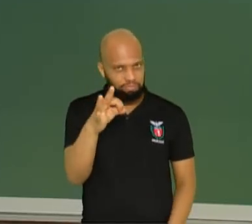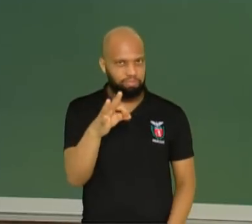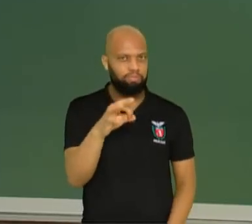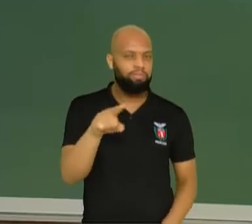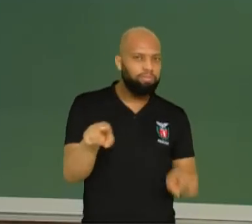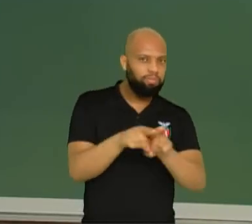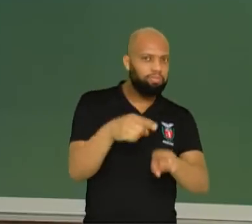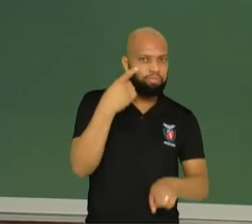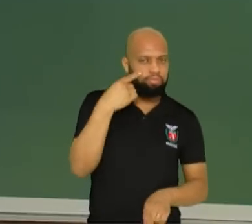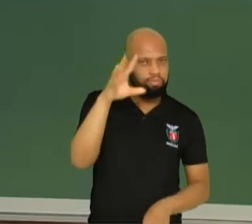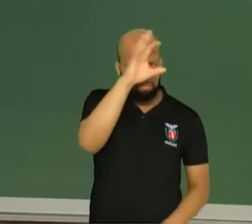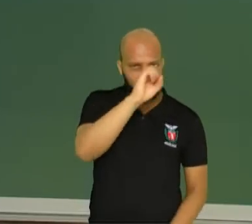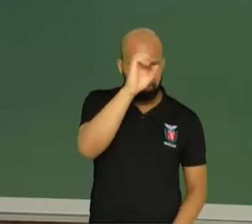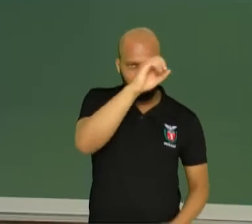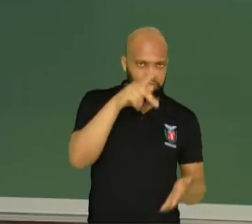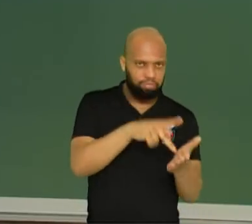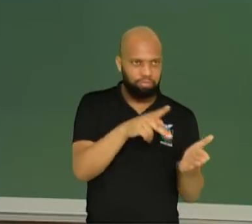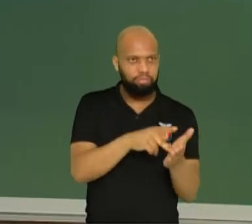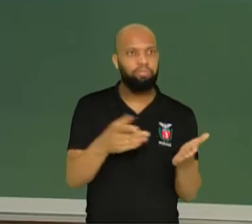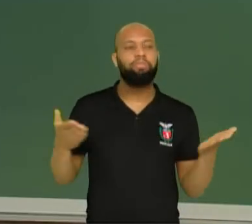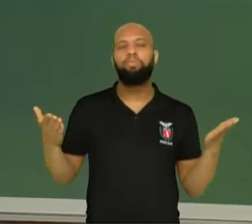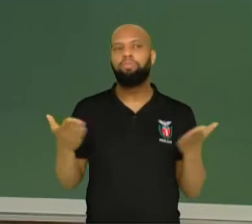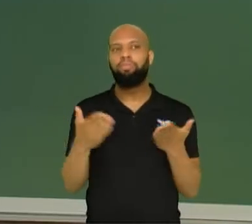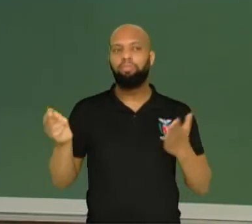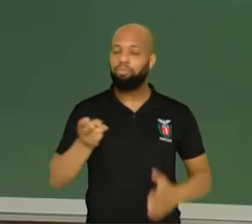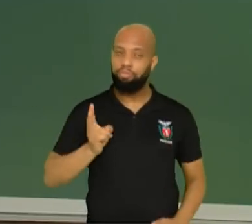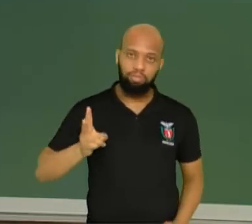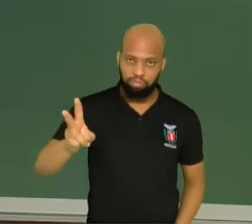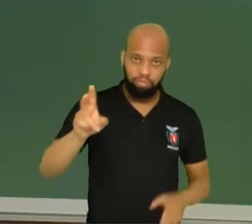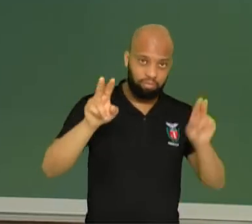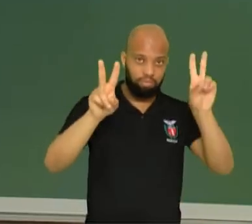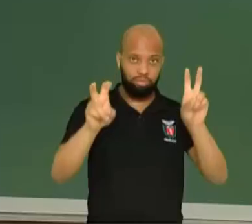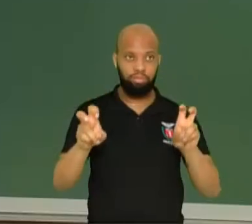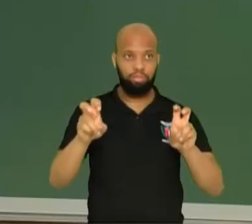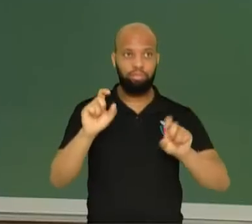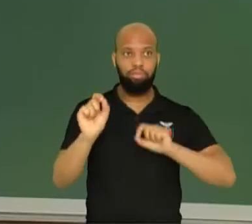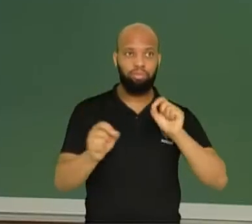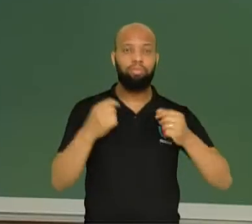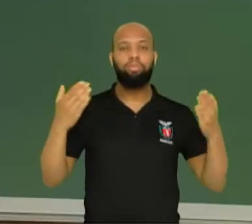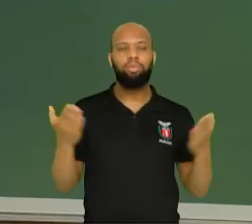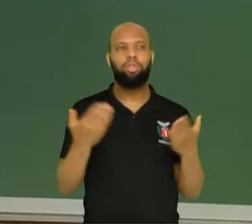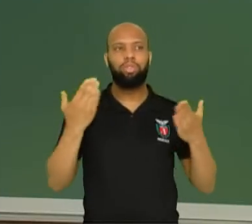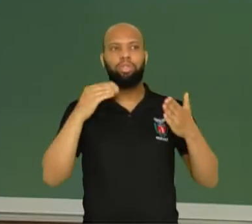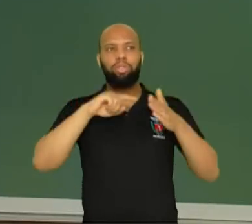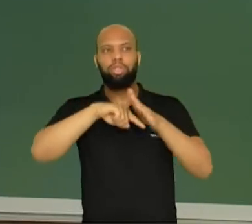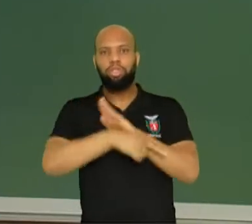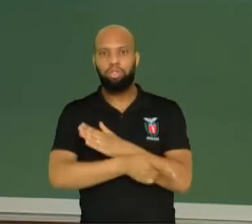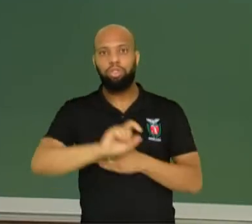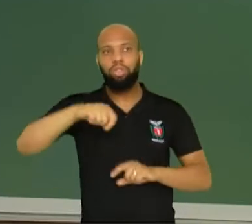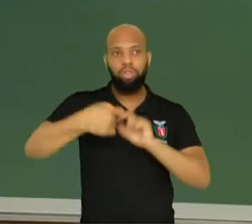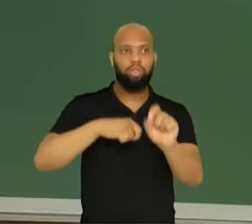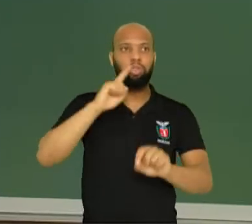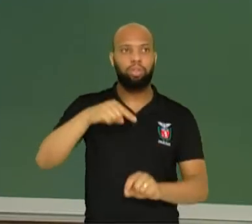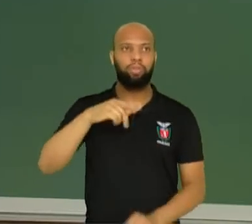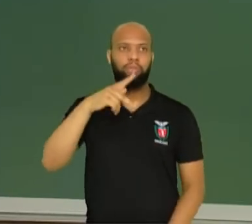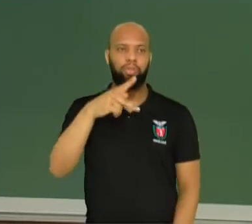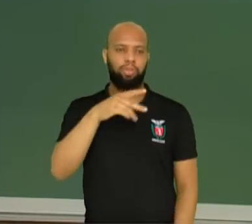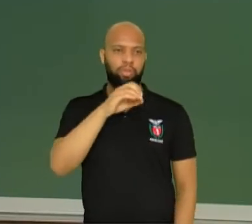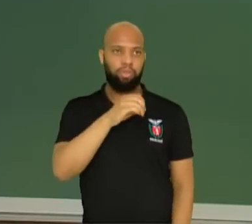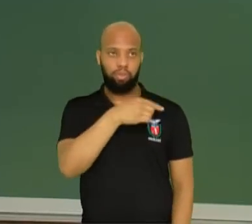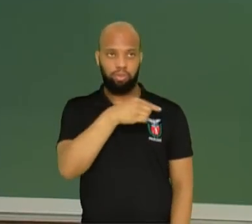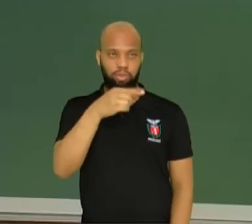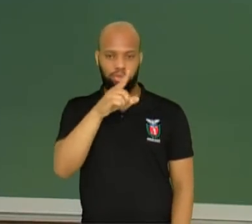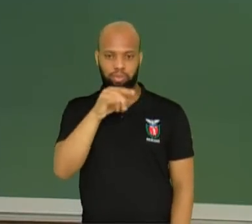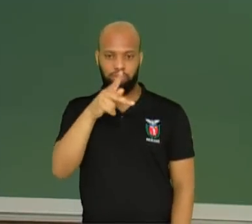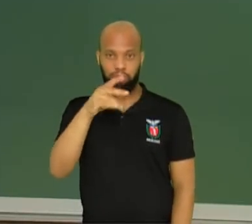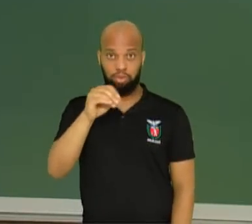e ver como que tá o teu aprendizado. Agora, dando sequência a esse assunto, a gente vai falar mais aprofundadamente sobre os pólipos. A